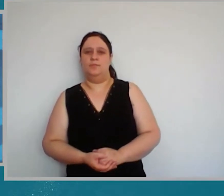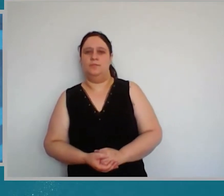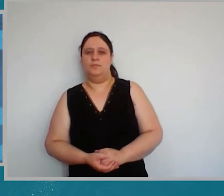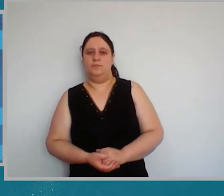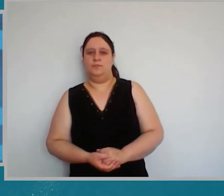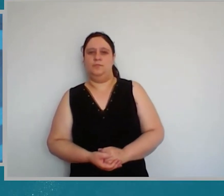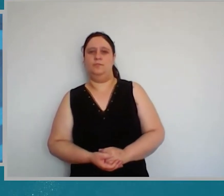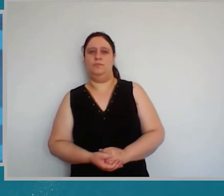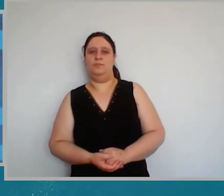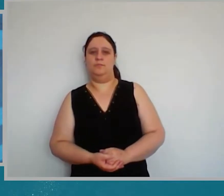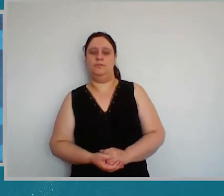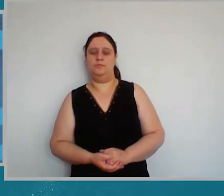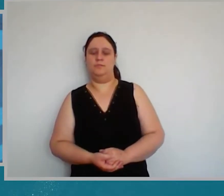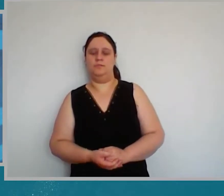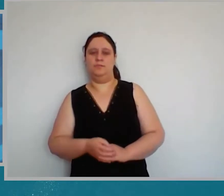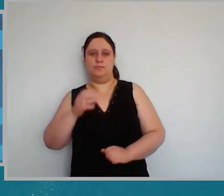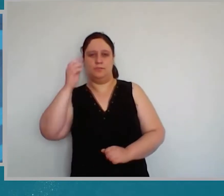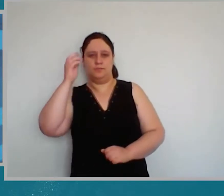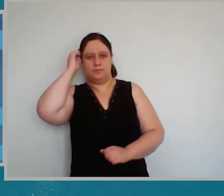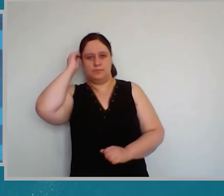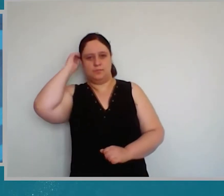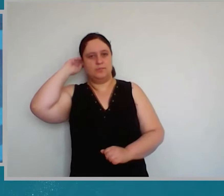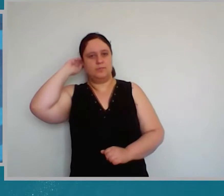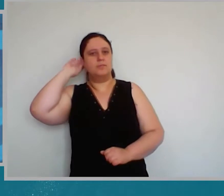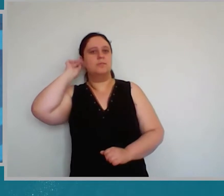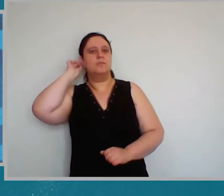Senhor Jesus.